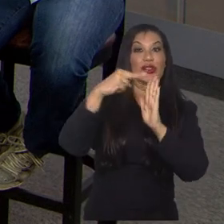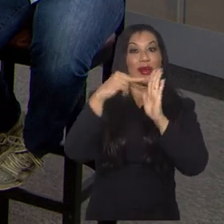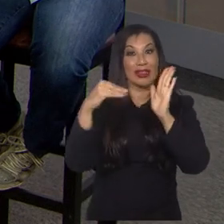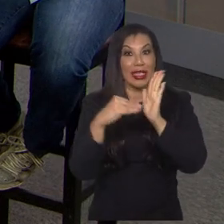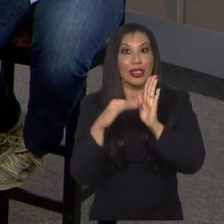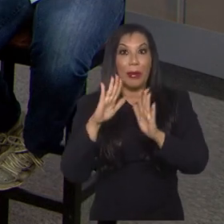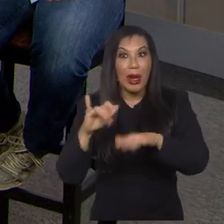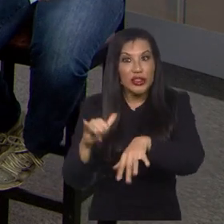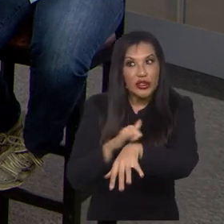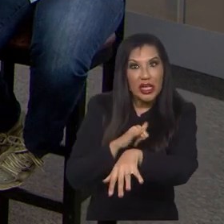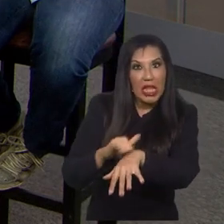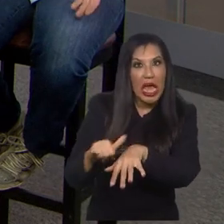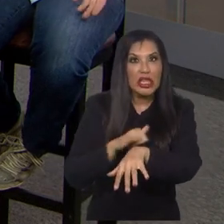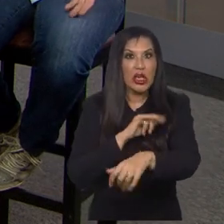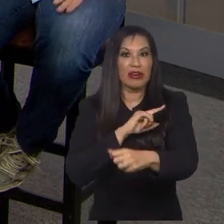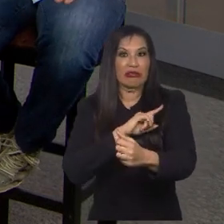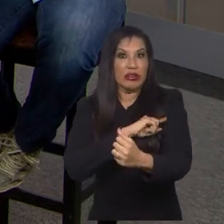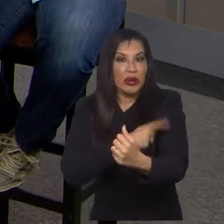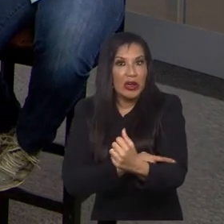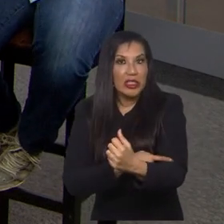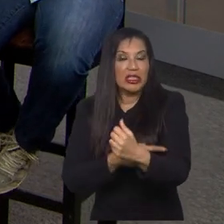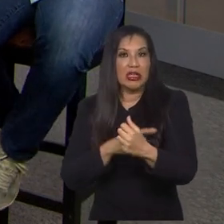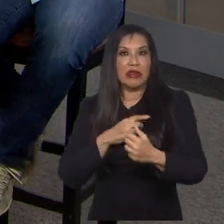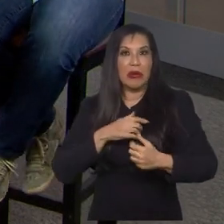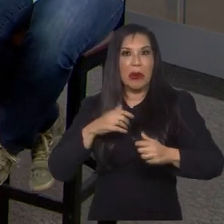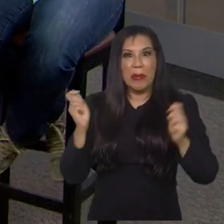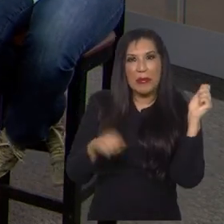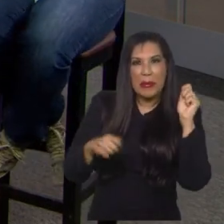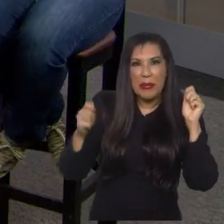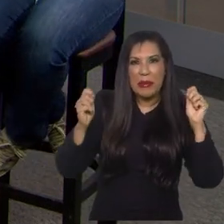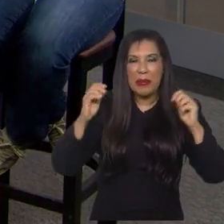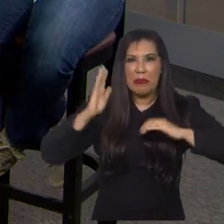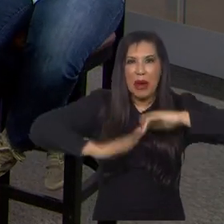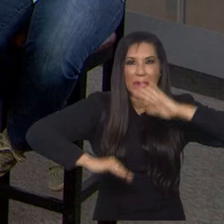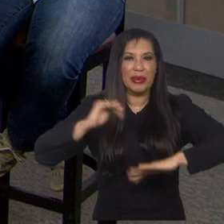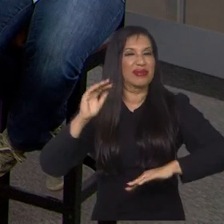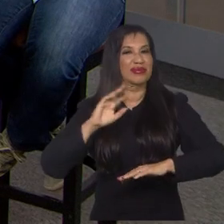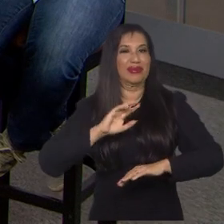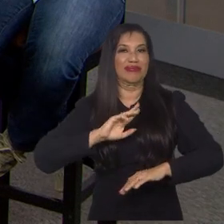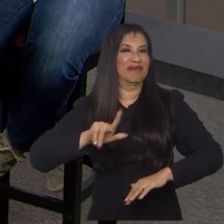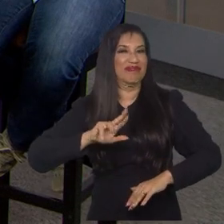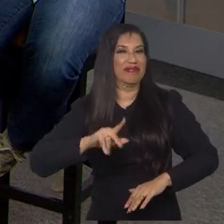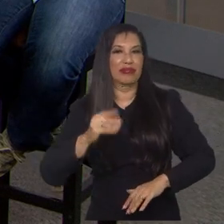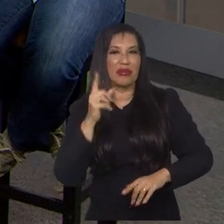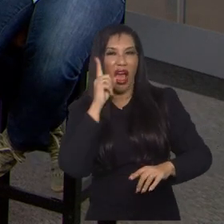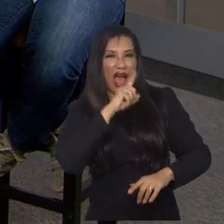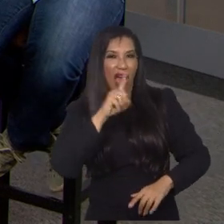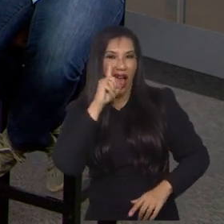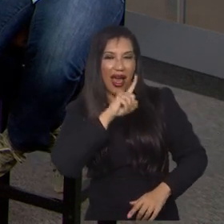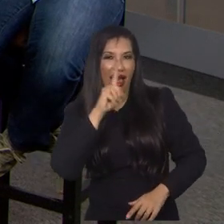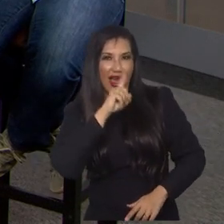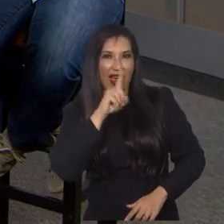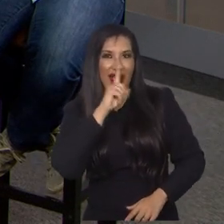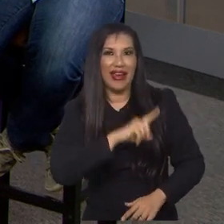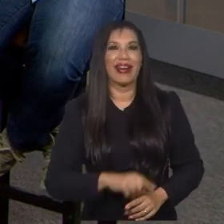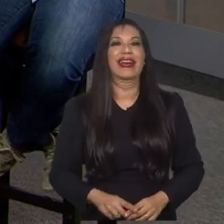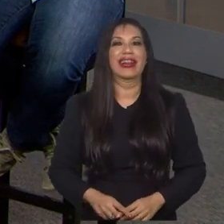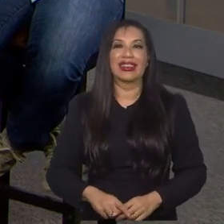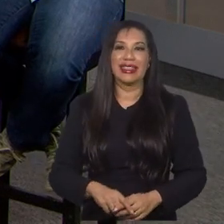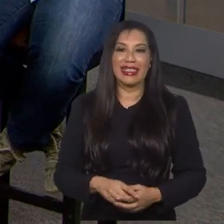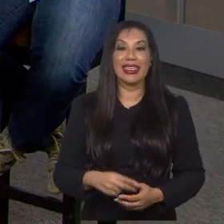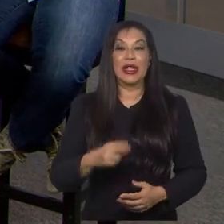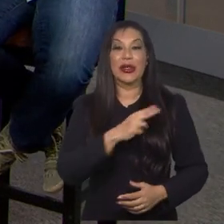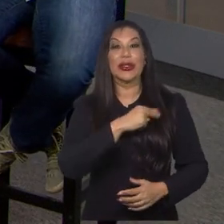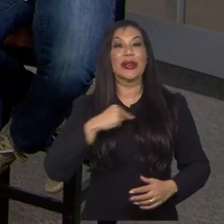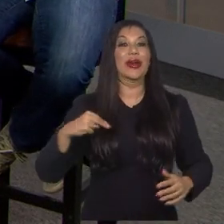Noruega, né? Exatamente, é bom que já leva pauleira, assim, vai, vamos ver a real. Pois vamos é. Vamos começar de fato. Amanda, Noruega e Nova Zelândia,